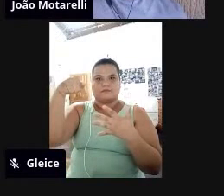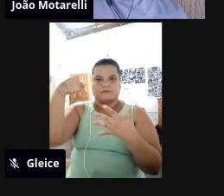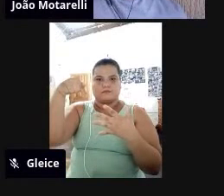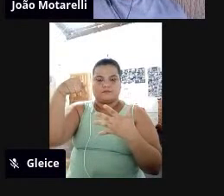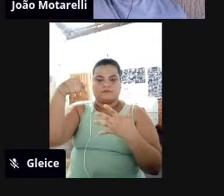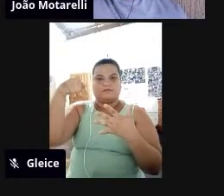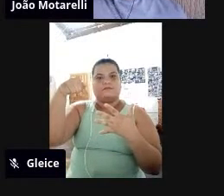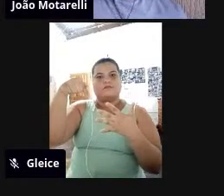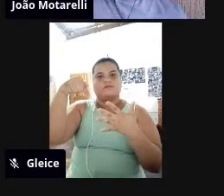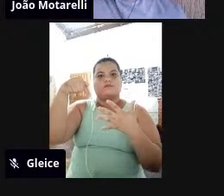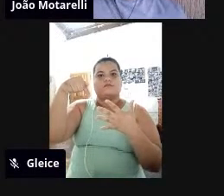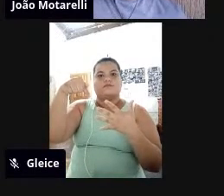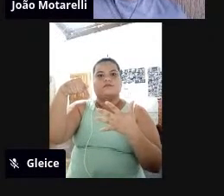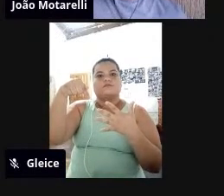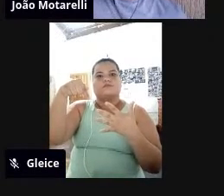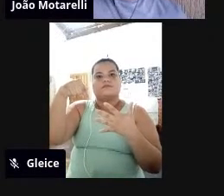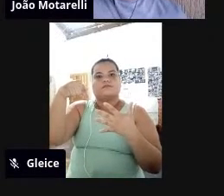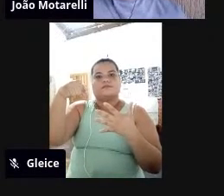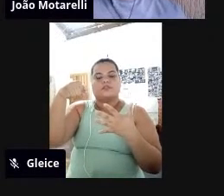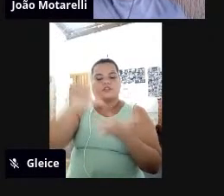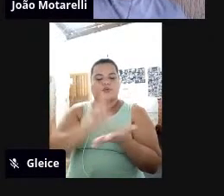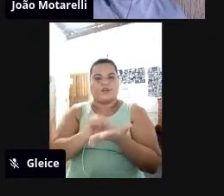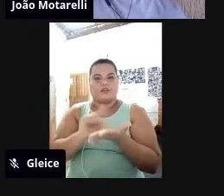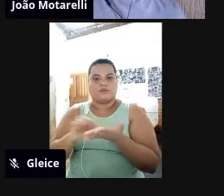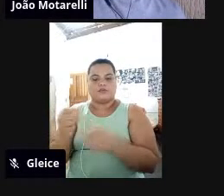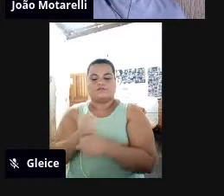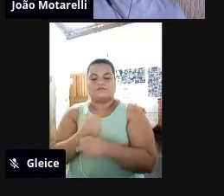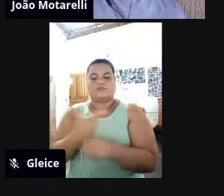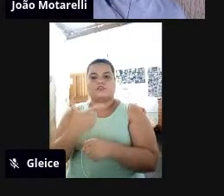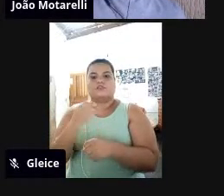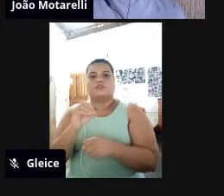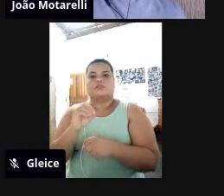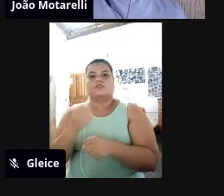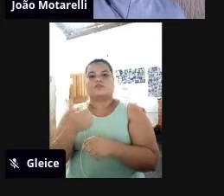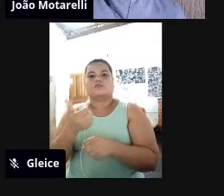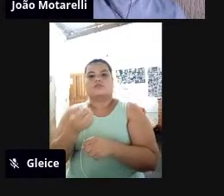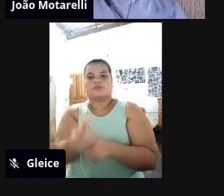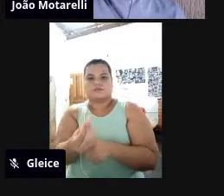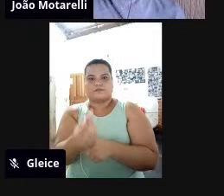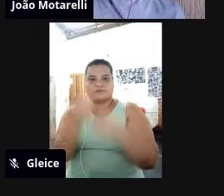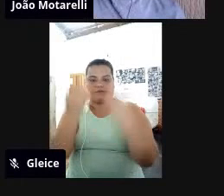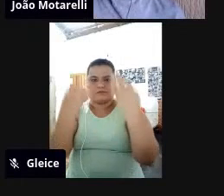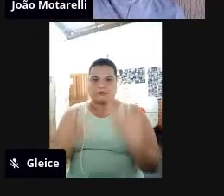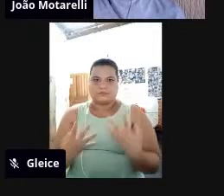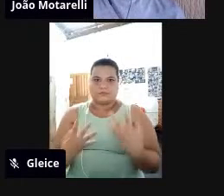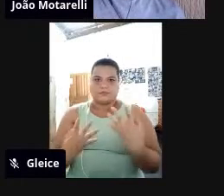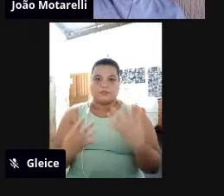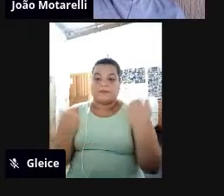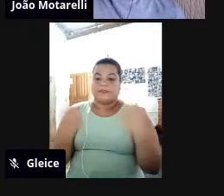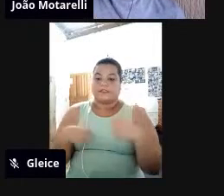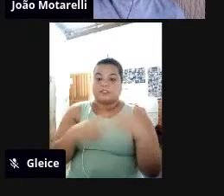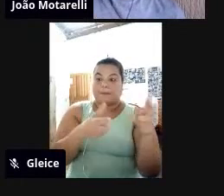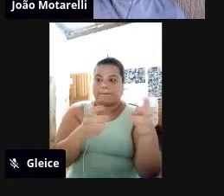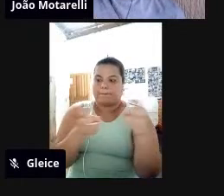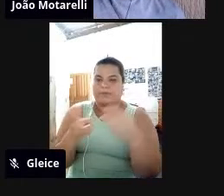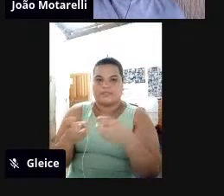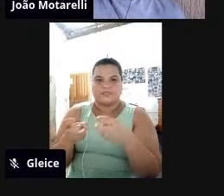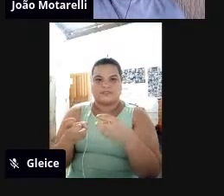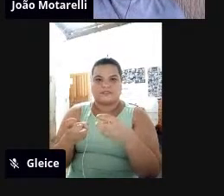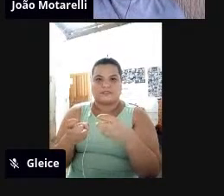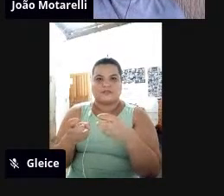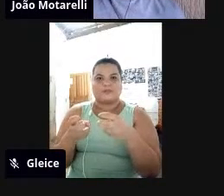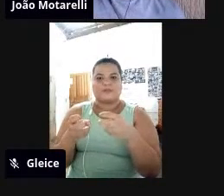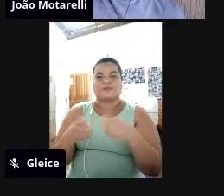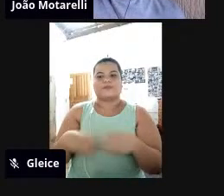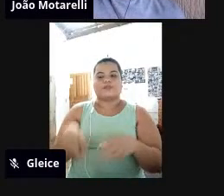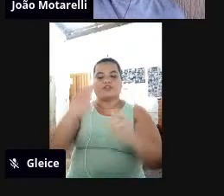artigo mais atual de 2016, também uma diretriz, que ele fala, esteja atento aos sintomas do transtorno, tire o foco do peso, esteja atento